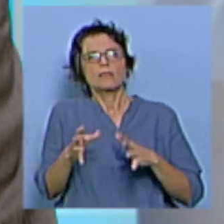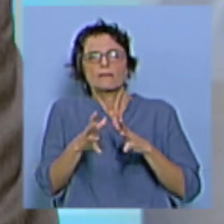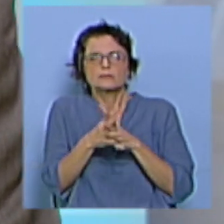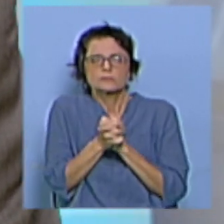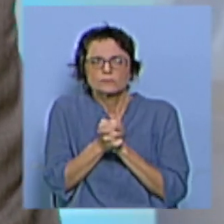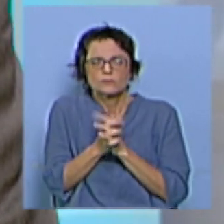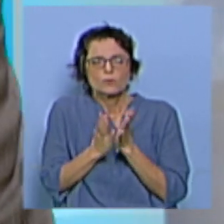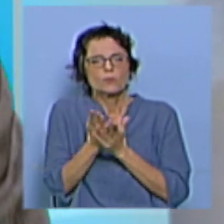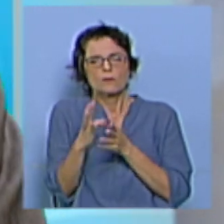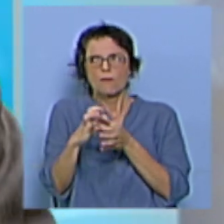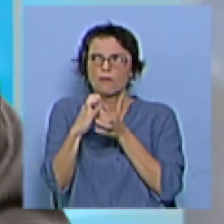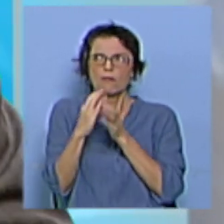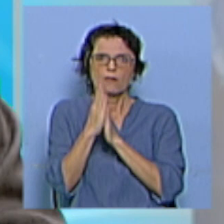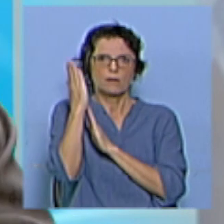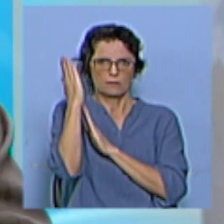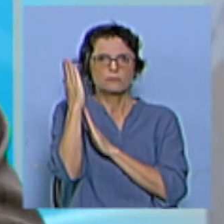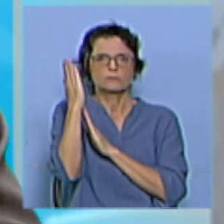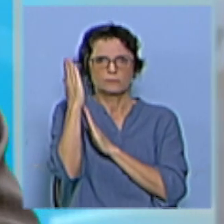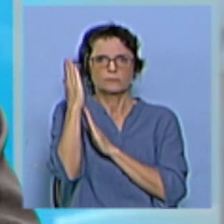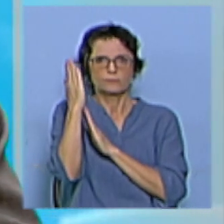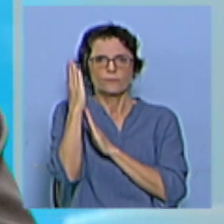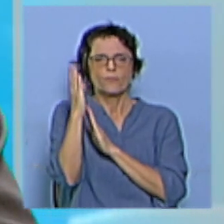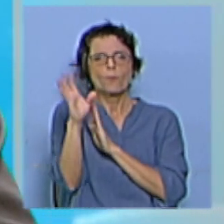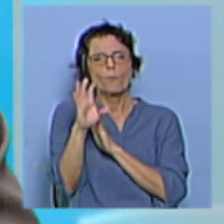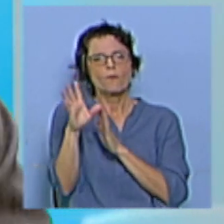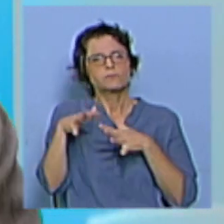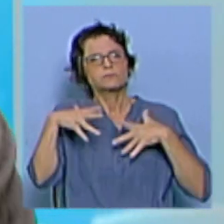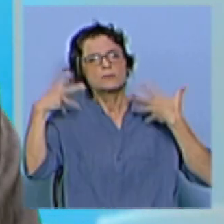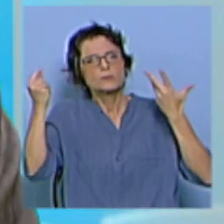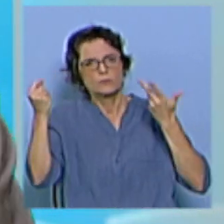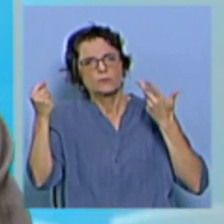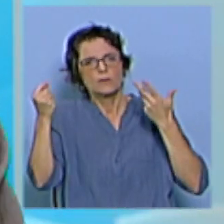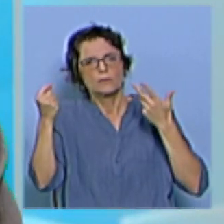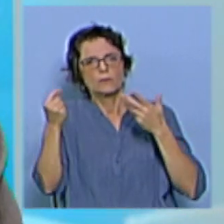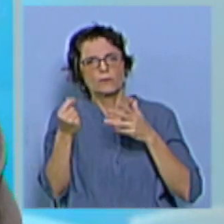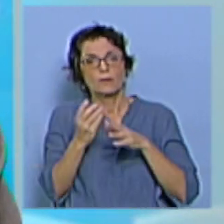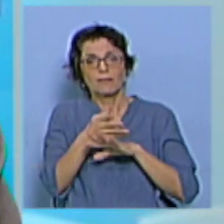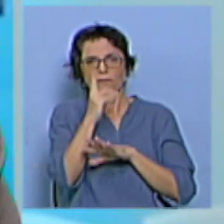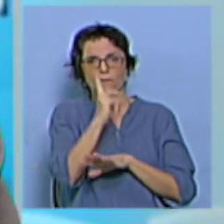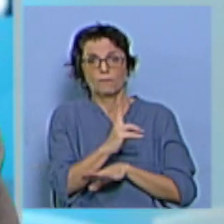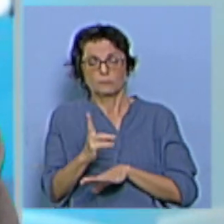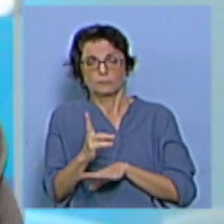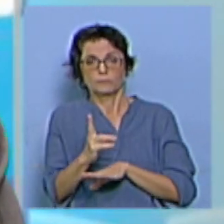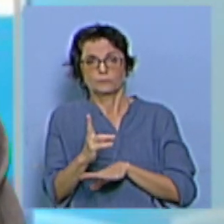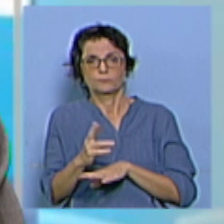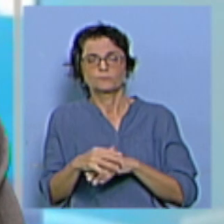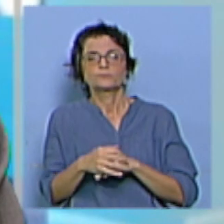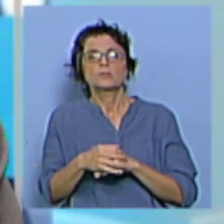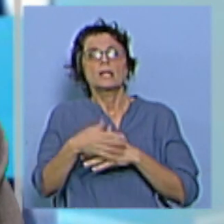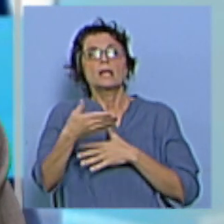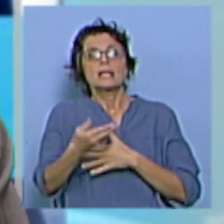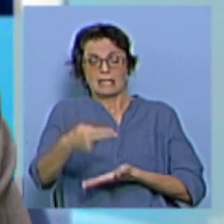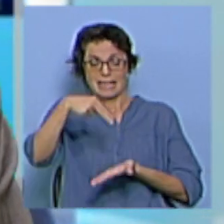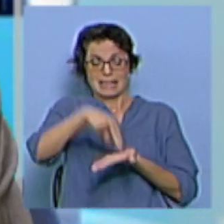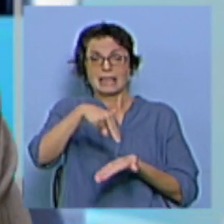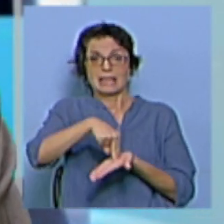estar presente de uma forma espiritual que é densa. Sempre nesta dimensão da